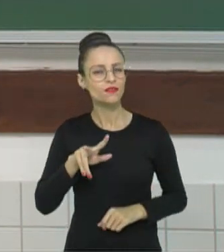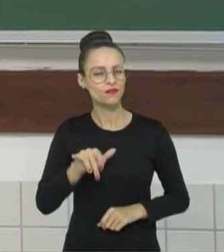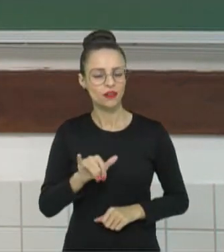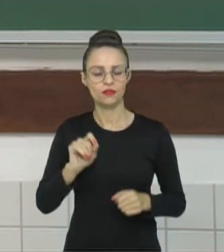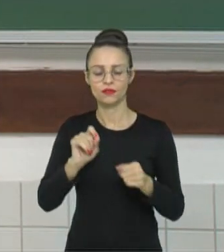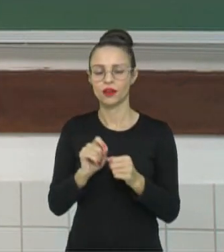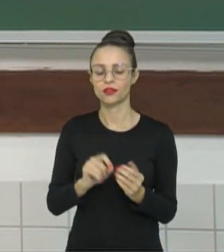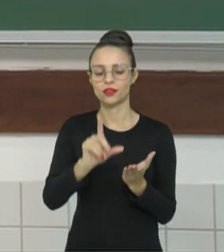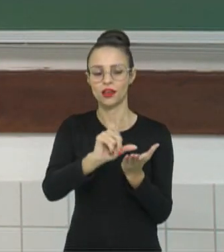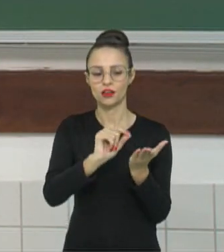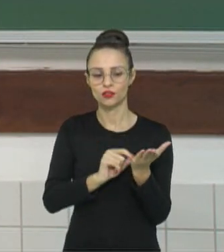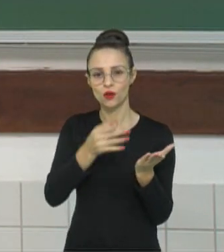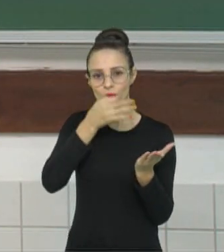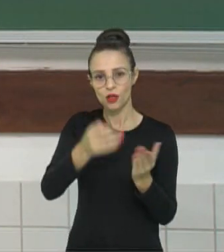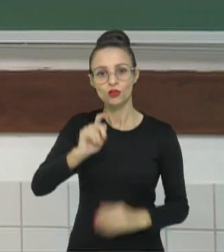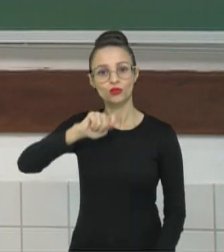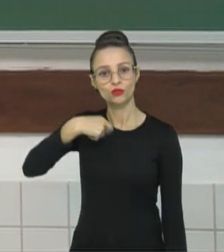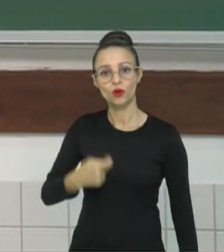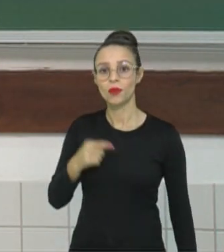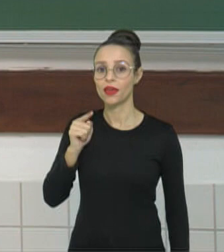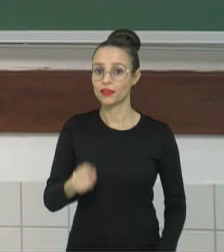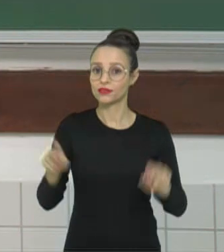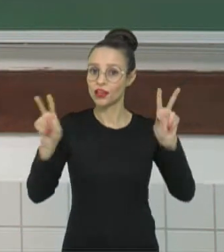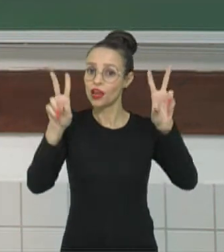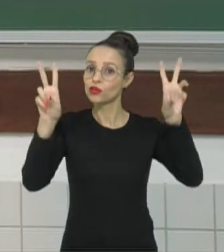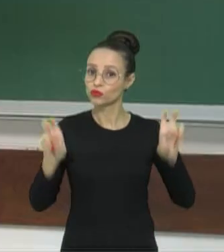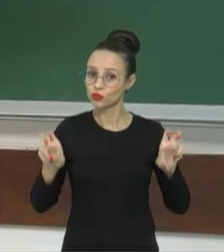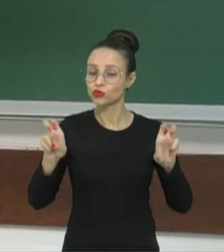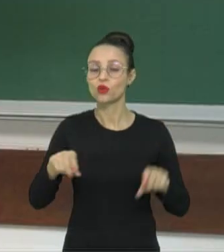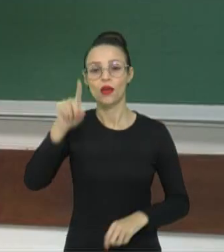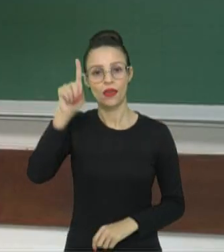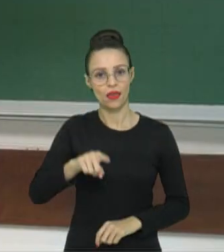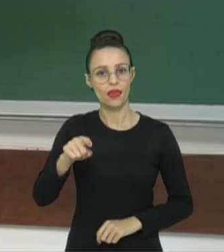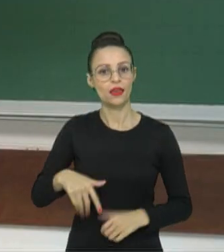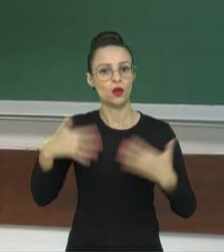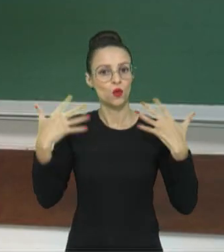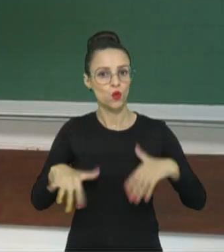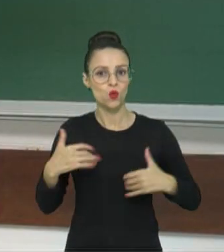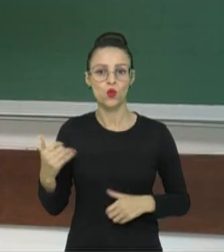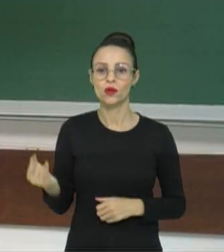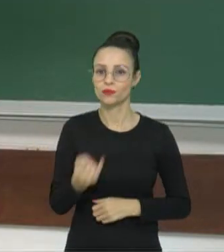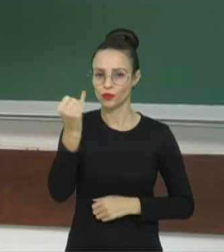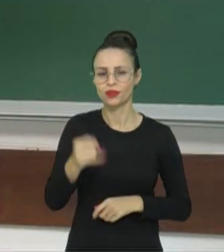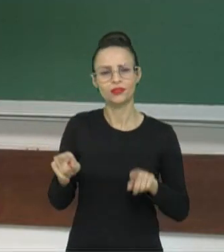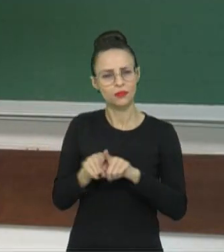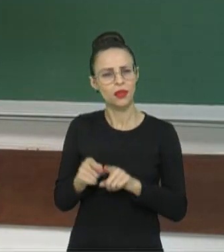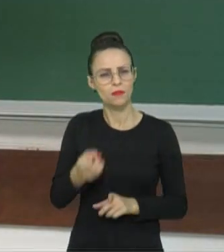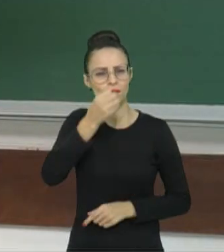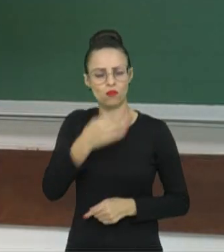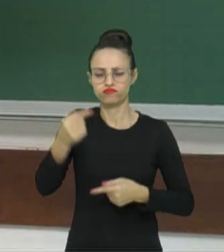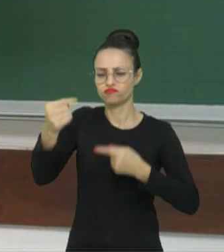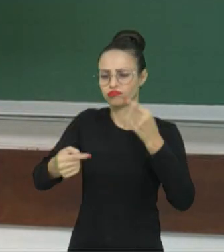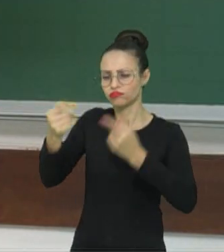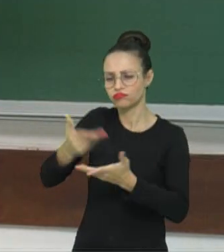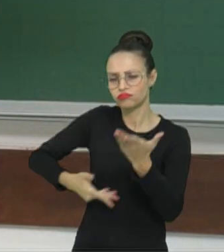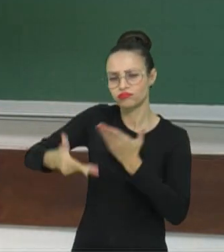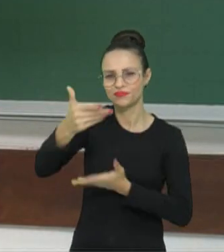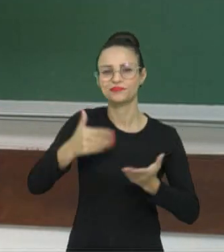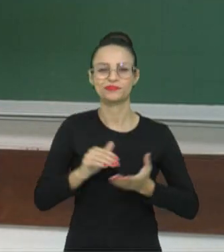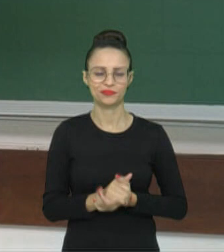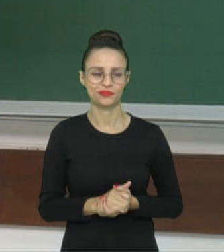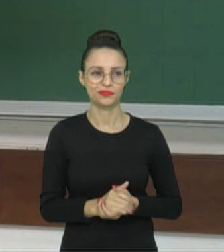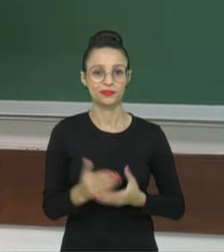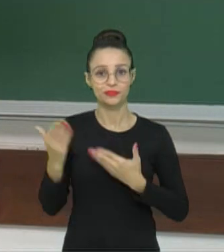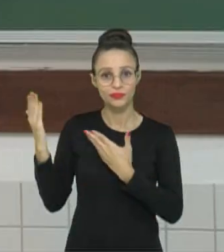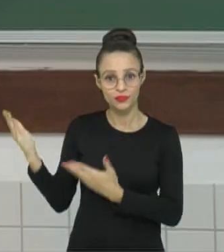opinião sobre isso, sobre esse assunto que é bem polêmico e bem gostoso da gente debater. Deixo para